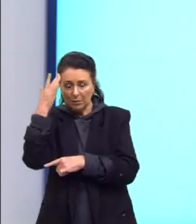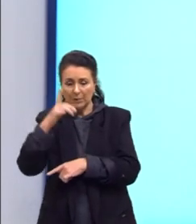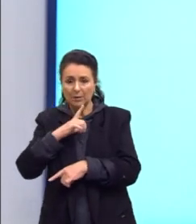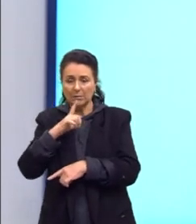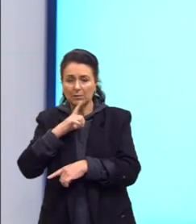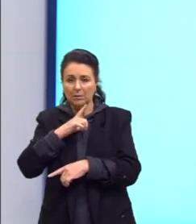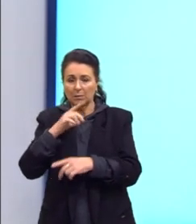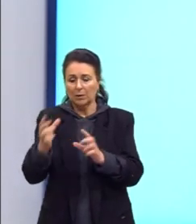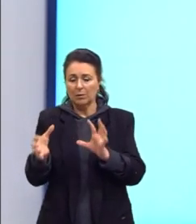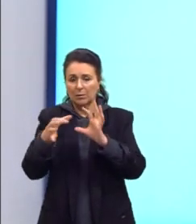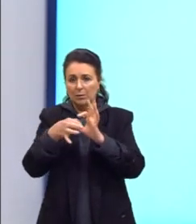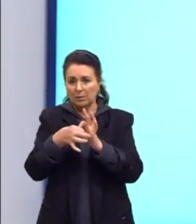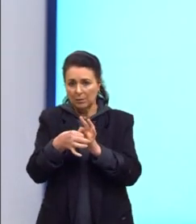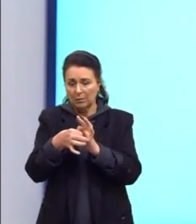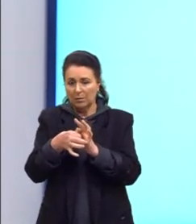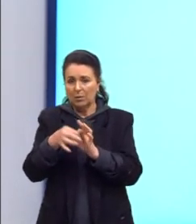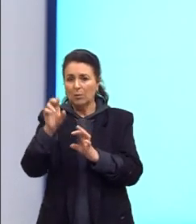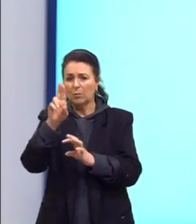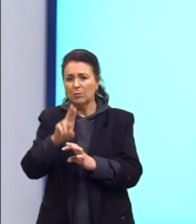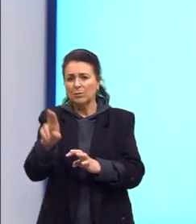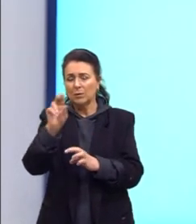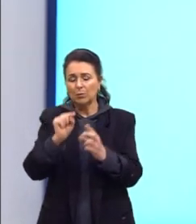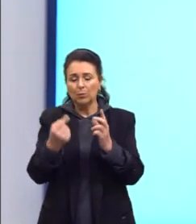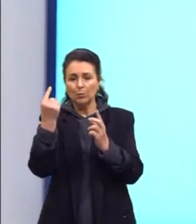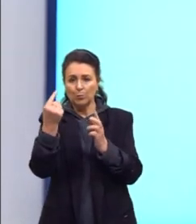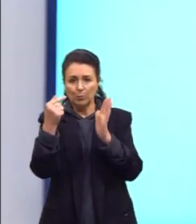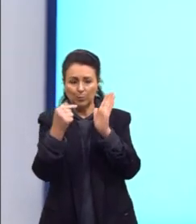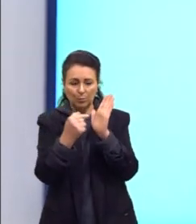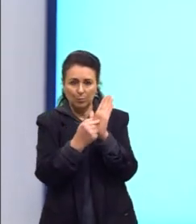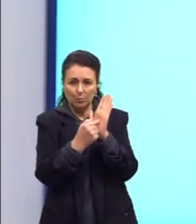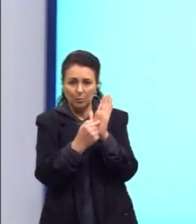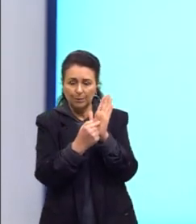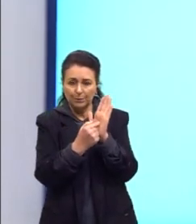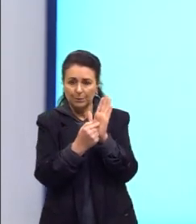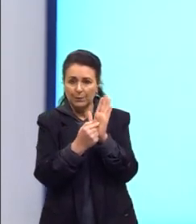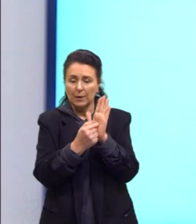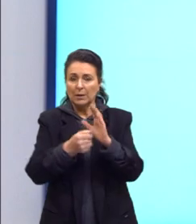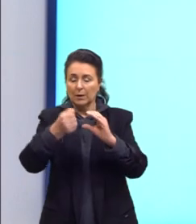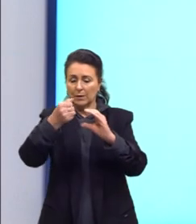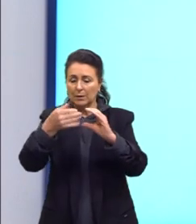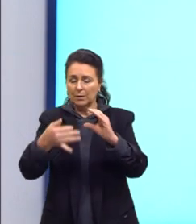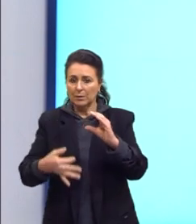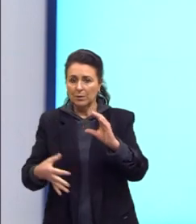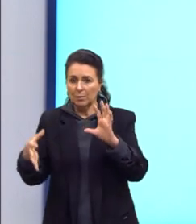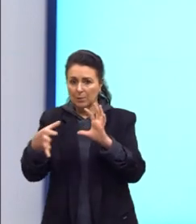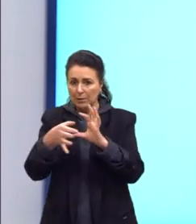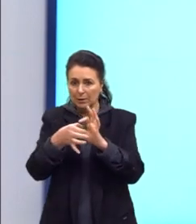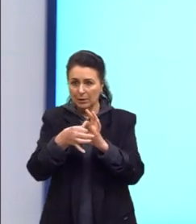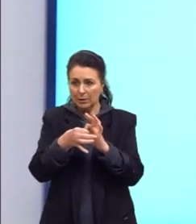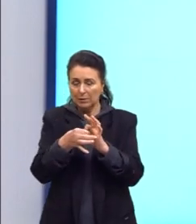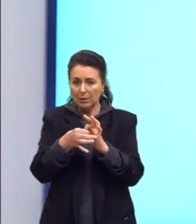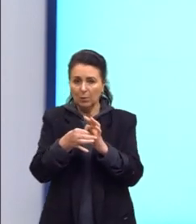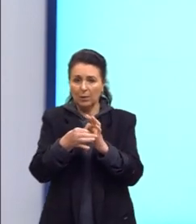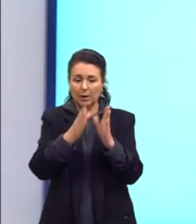que elas estão conectados mas somente por um ponto e isso caracteriza então uma ligação em série tá